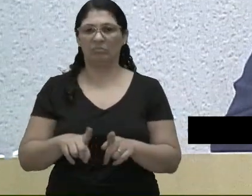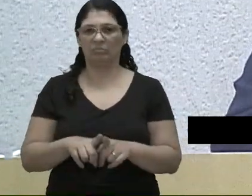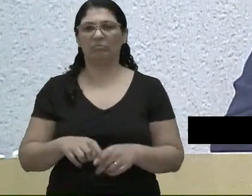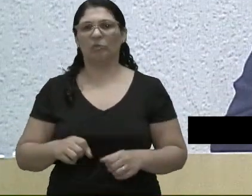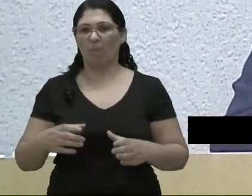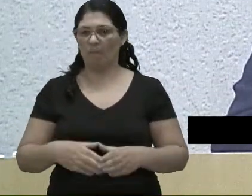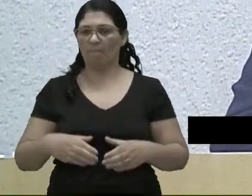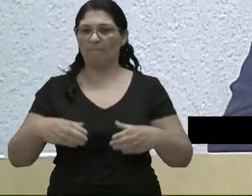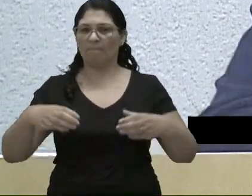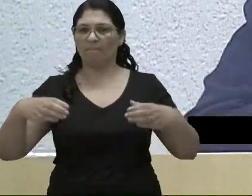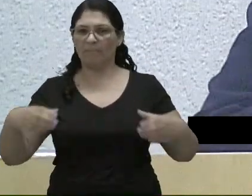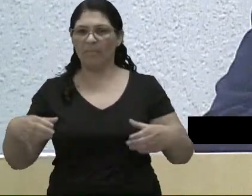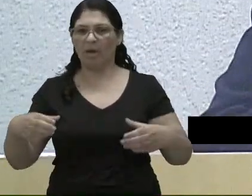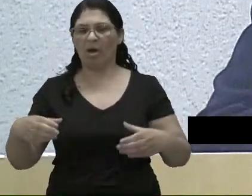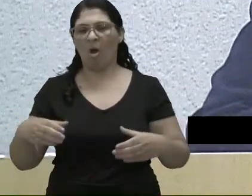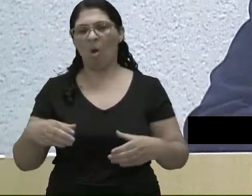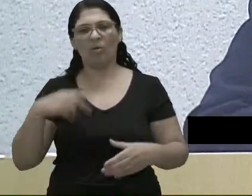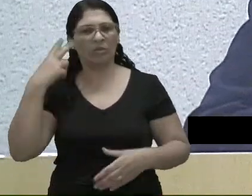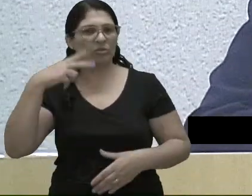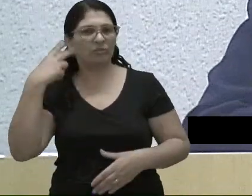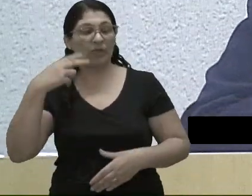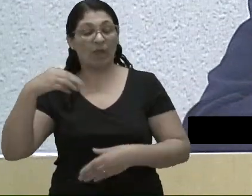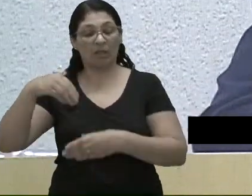maioria dos votantes da CPI,